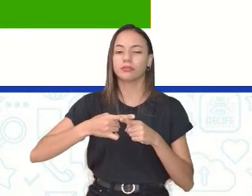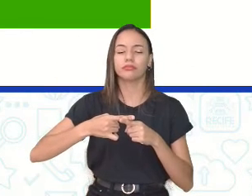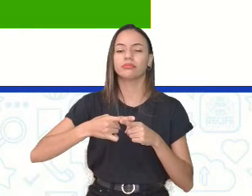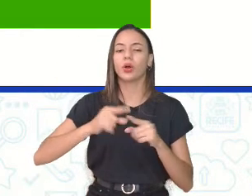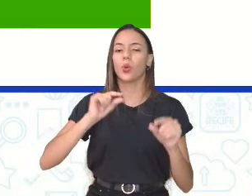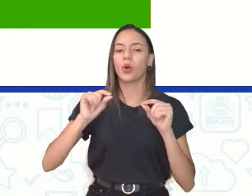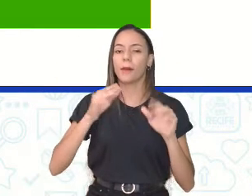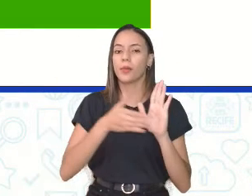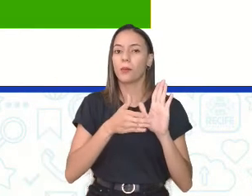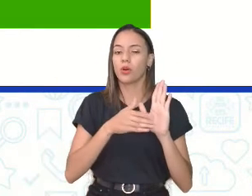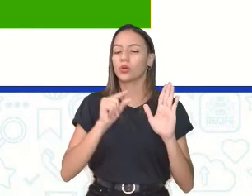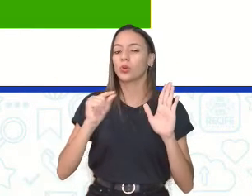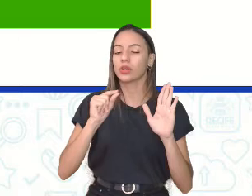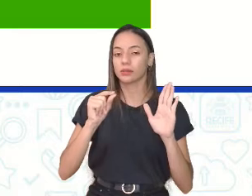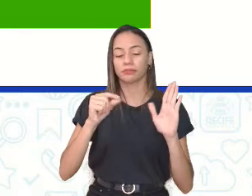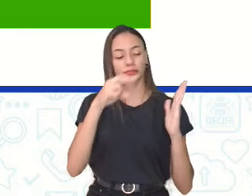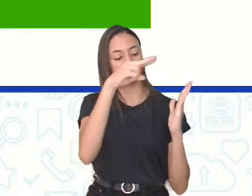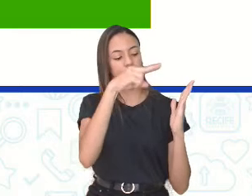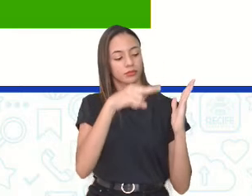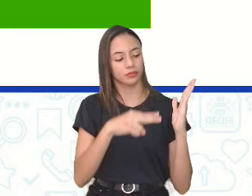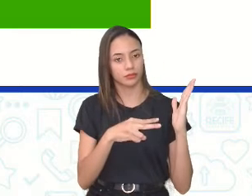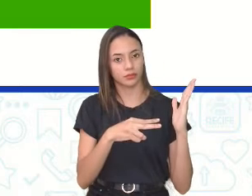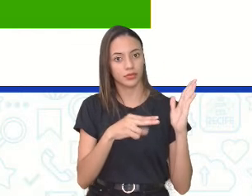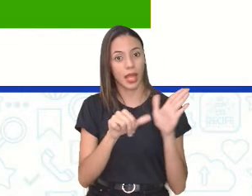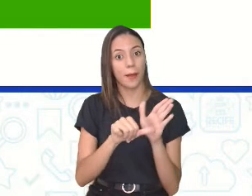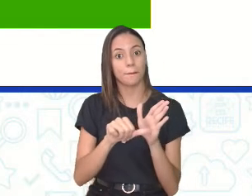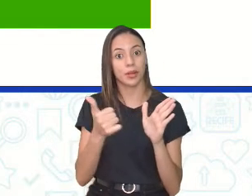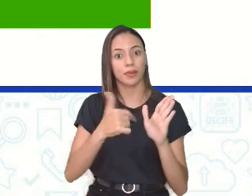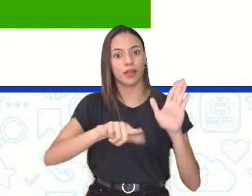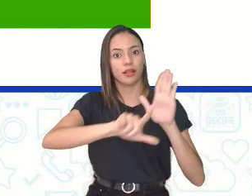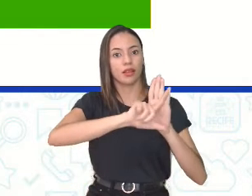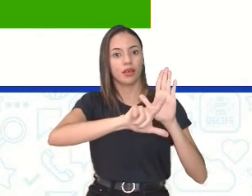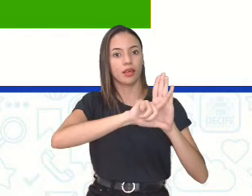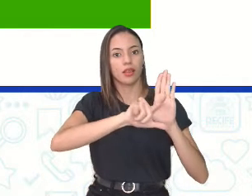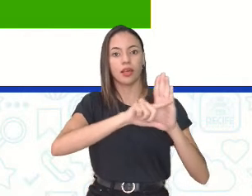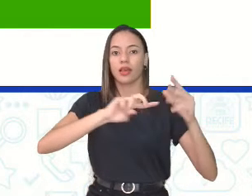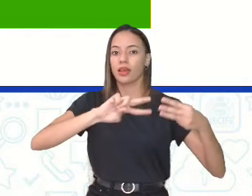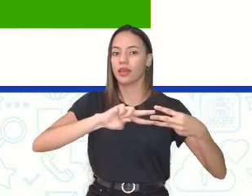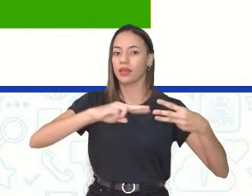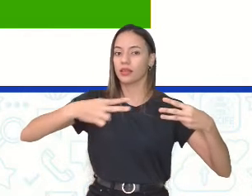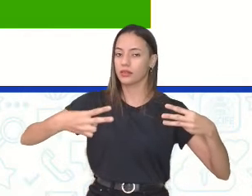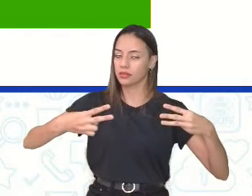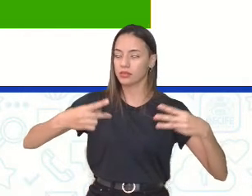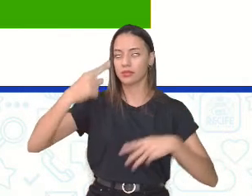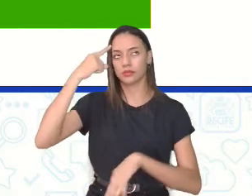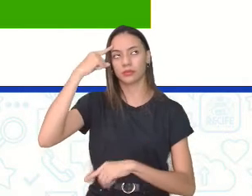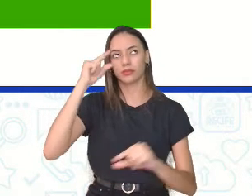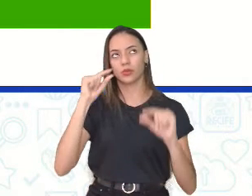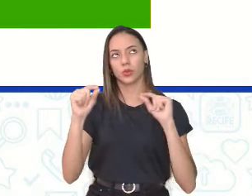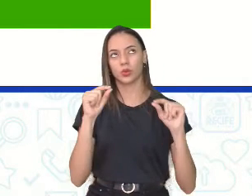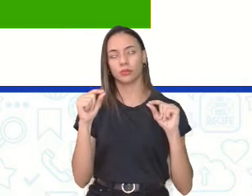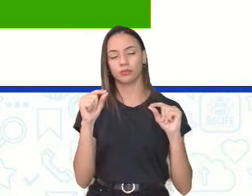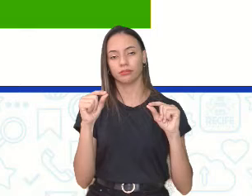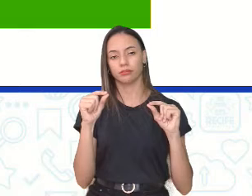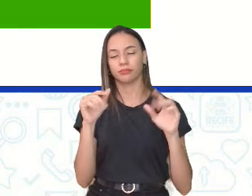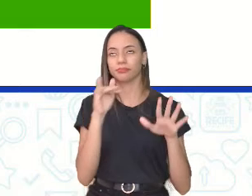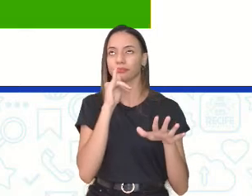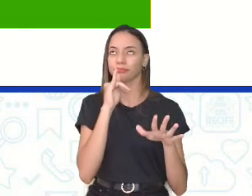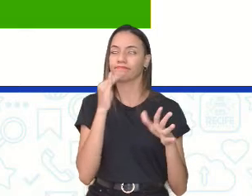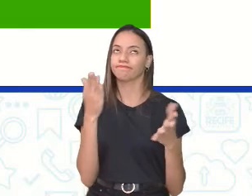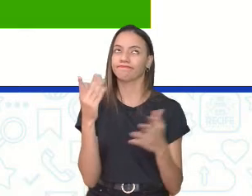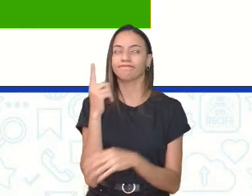ó. A gente vai ler o que que diz a primeira lei de Mendel e a gente vai pensar. Ou a gente vai pensar